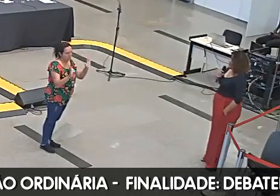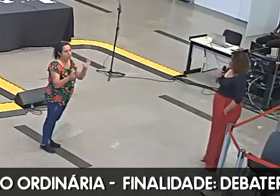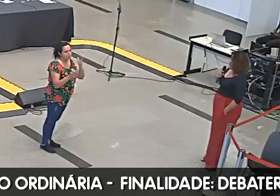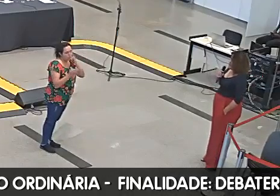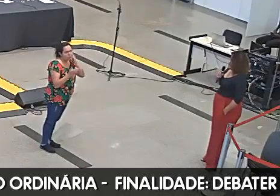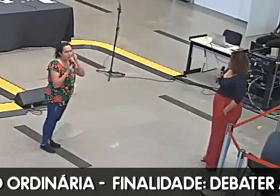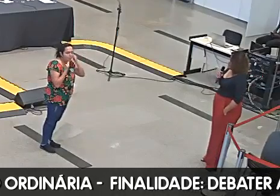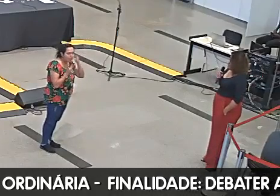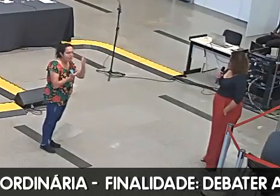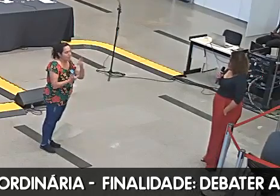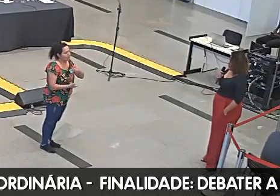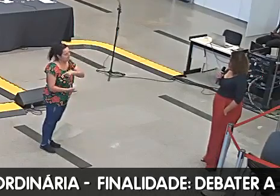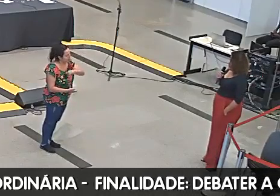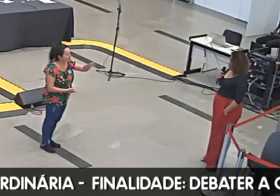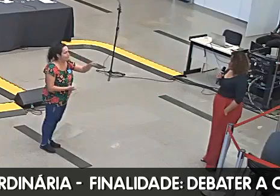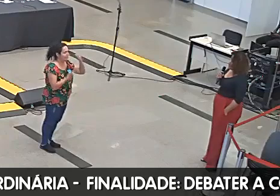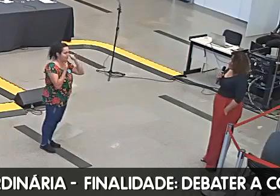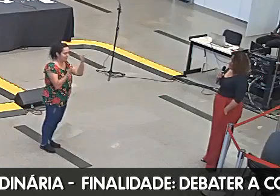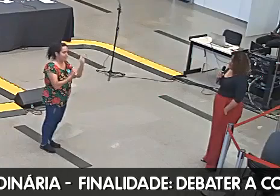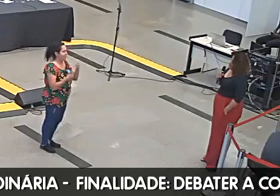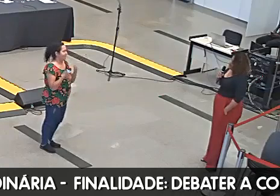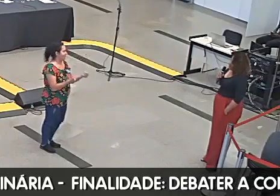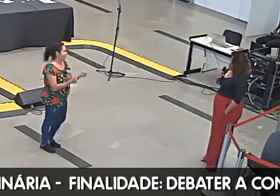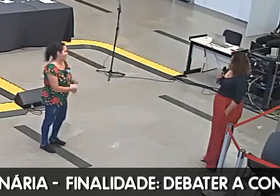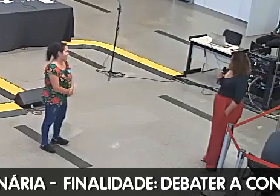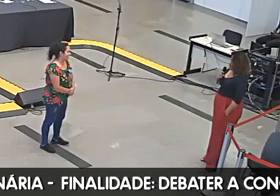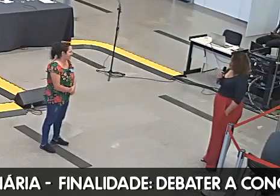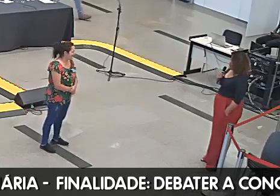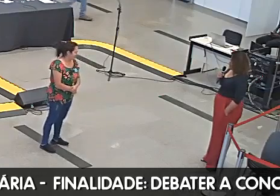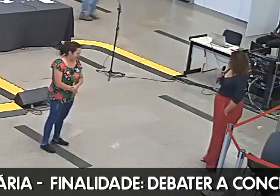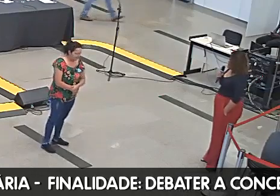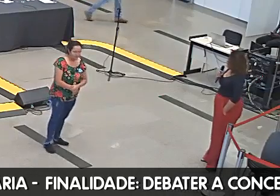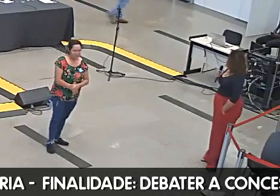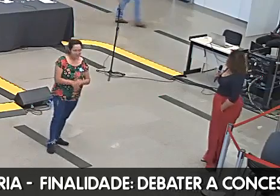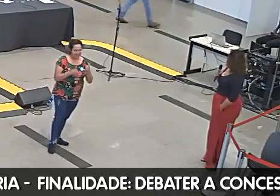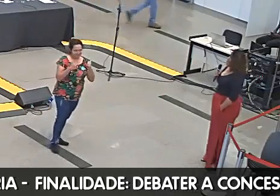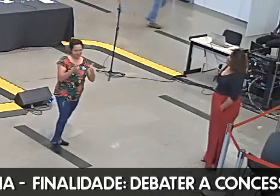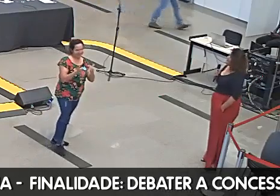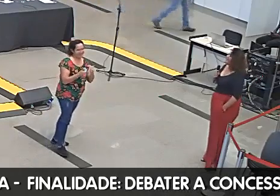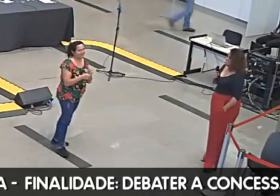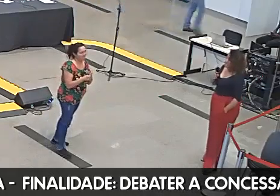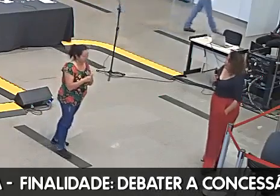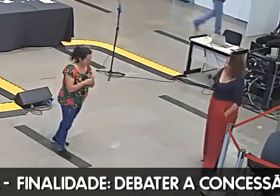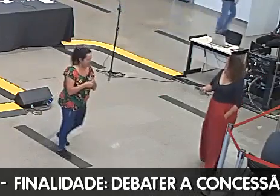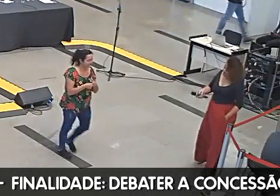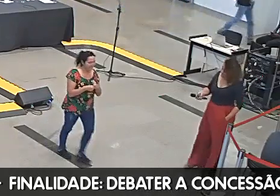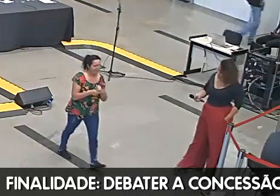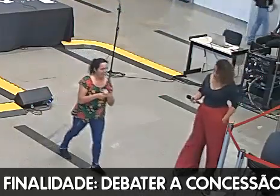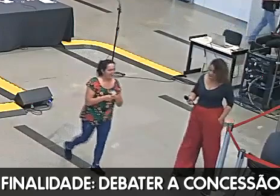nossa situação? Entenderam? Enfim, conto com a compreensão de vocês.